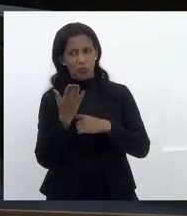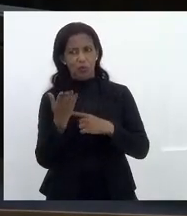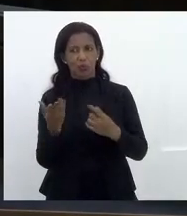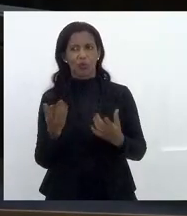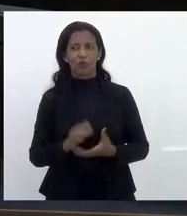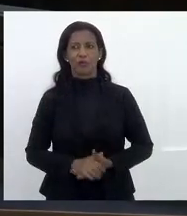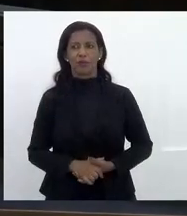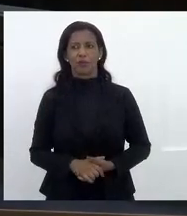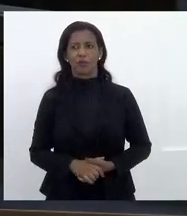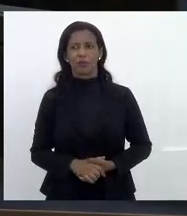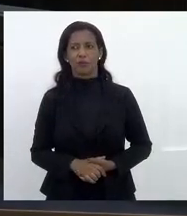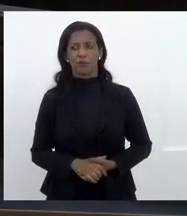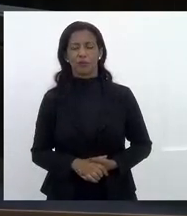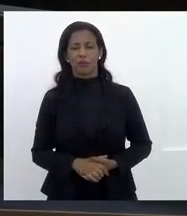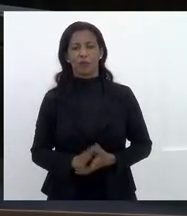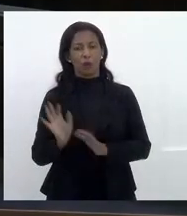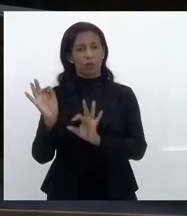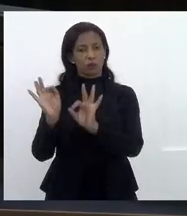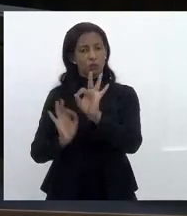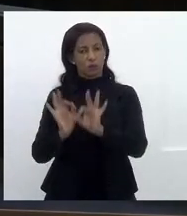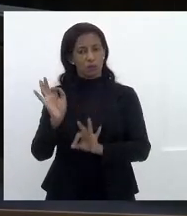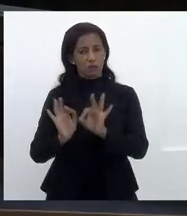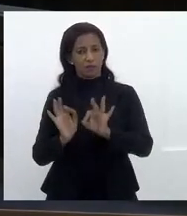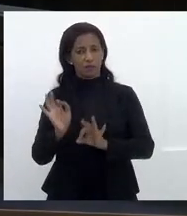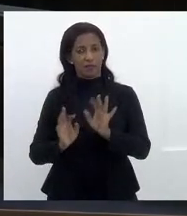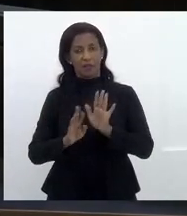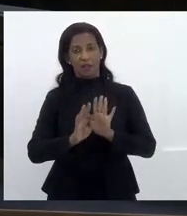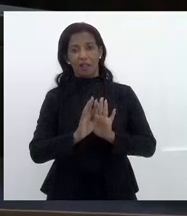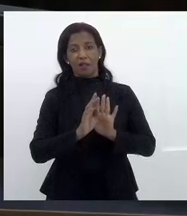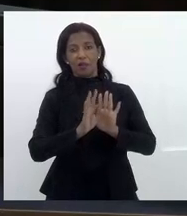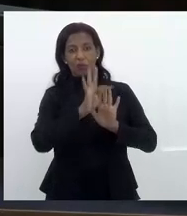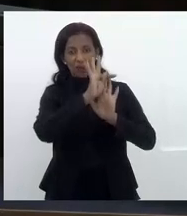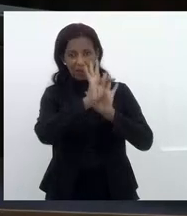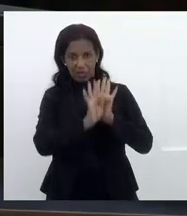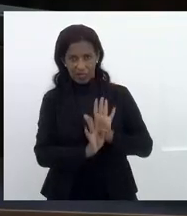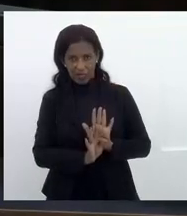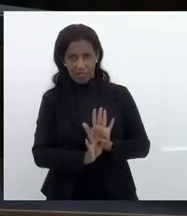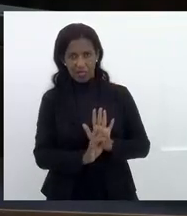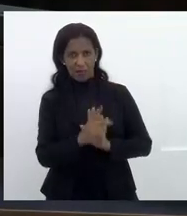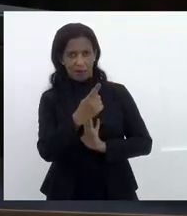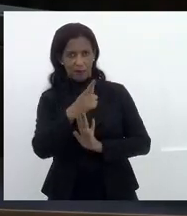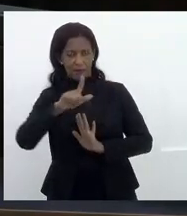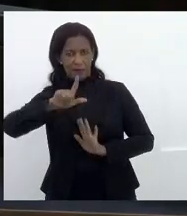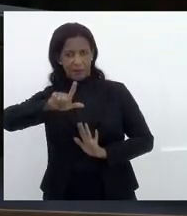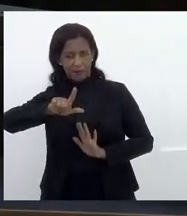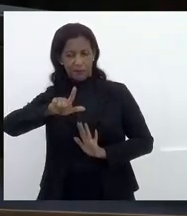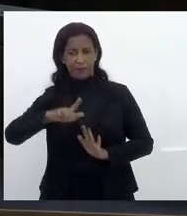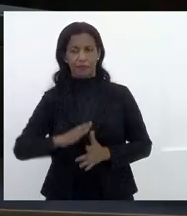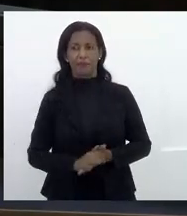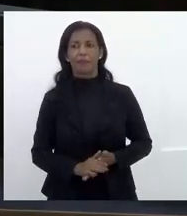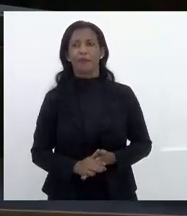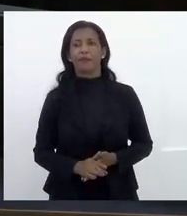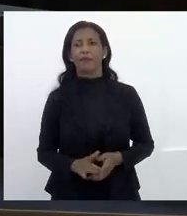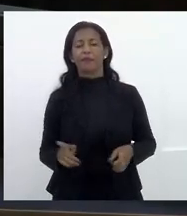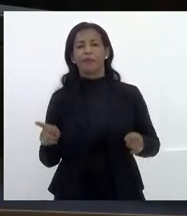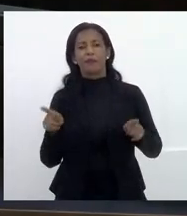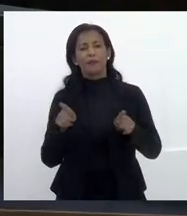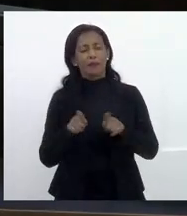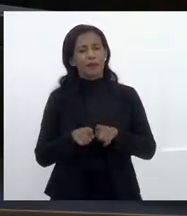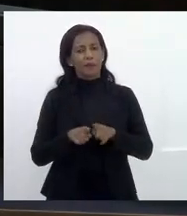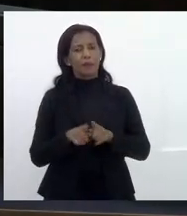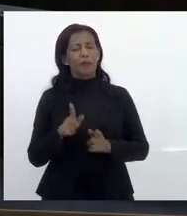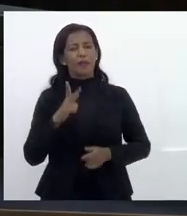na confecção da redação do projeto tá E queria também